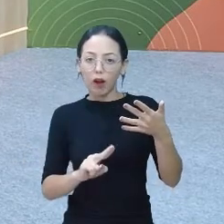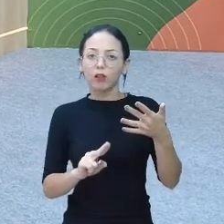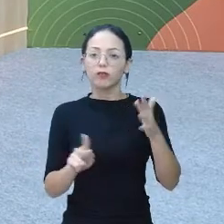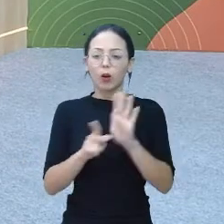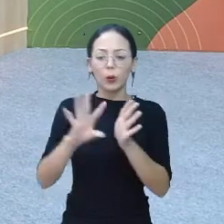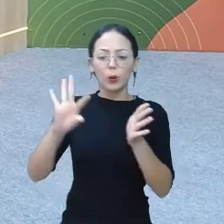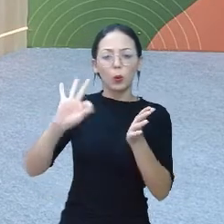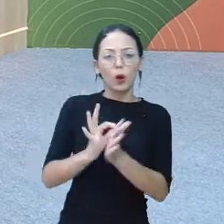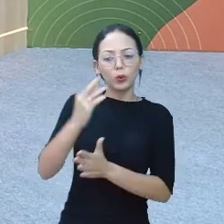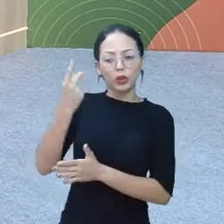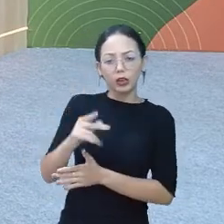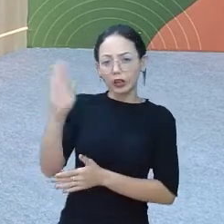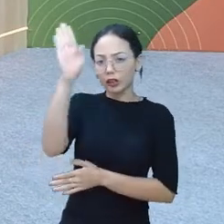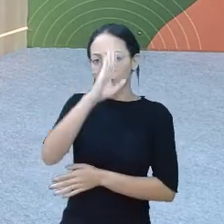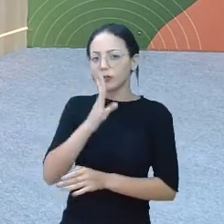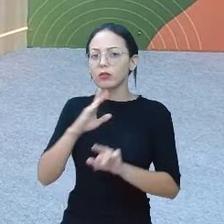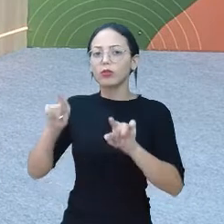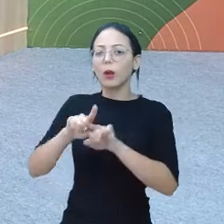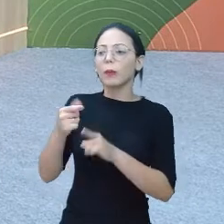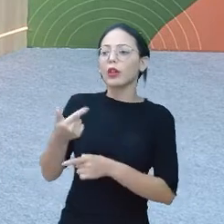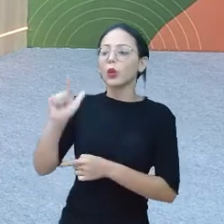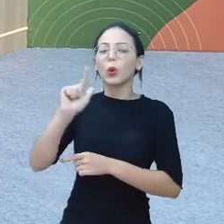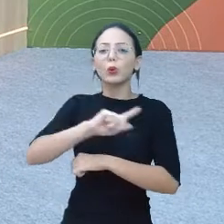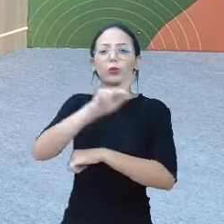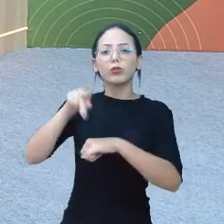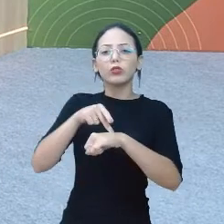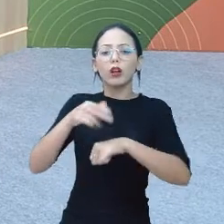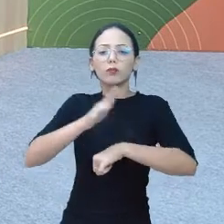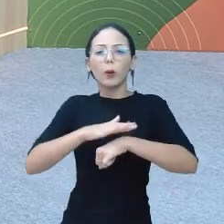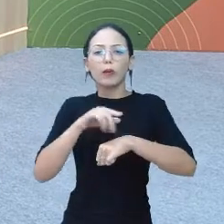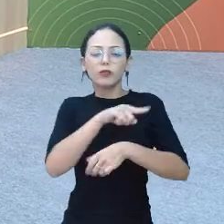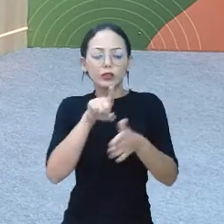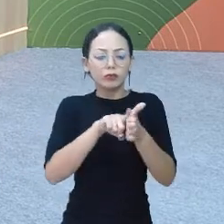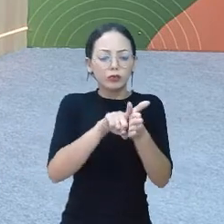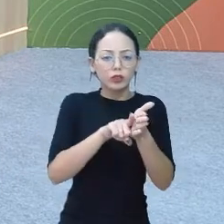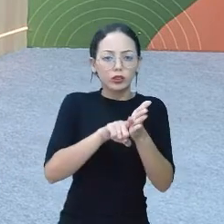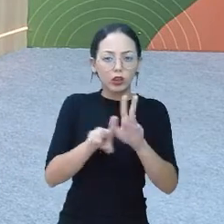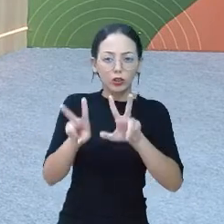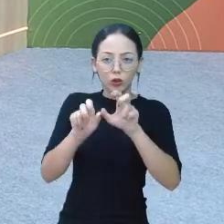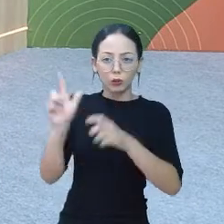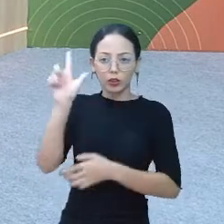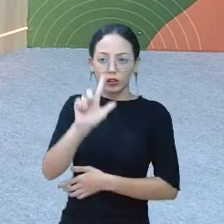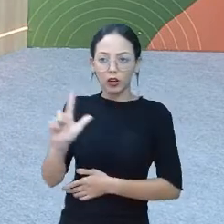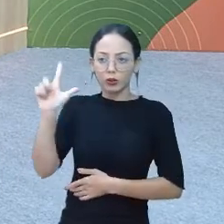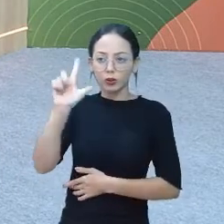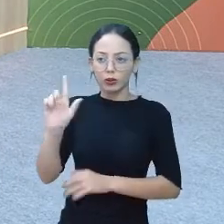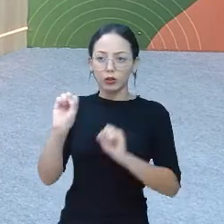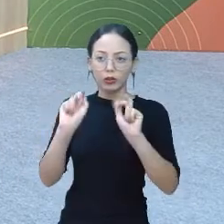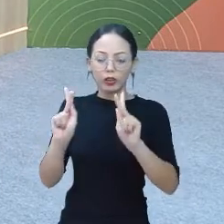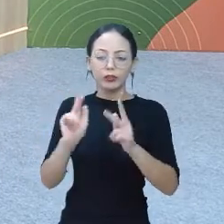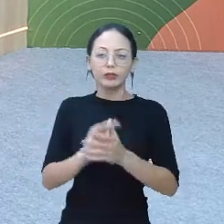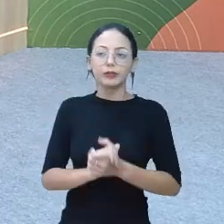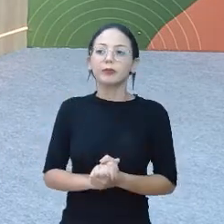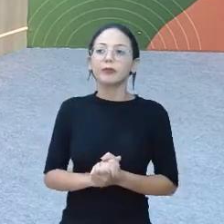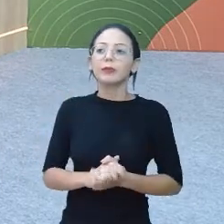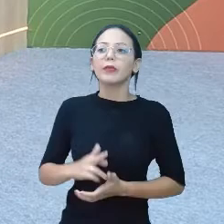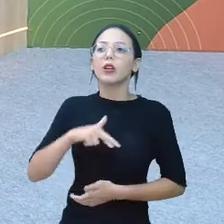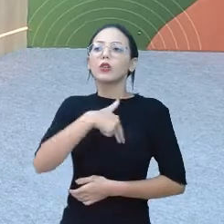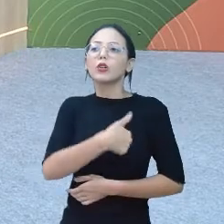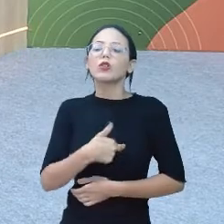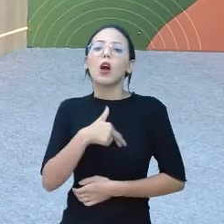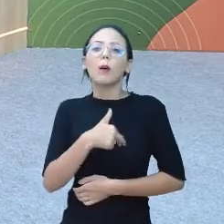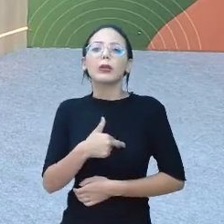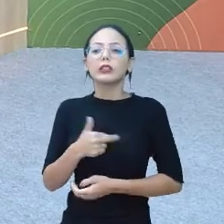internacionais que vocês podem consultar na hora de pesquisar sobre a literatura juvenil. E os romances juvenis são